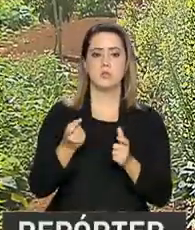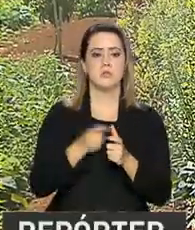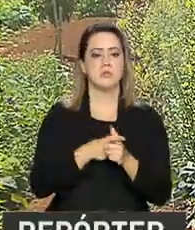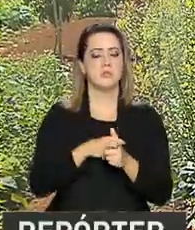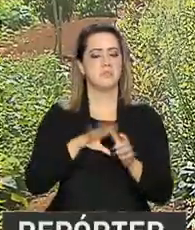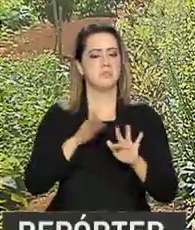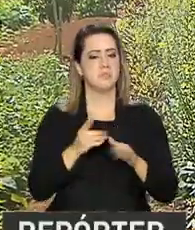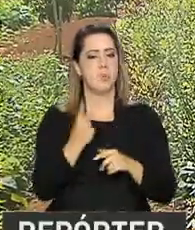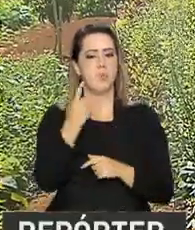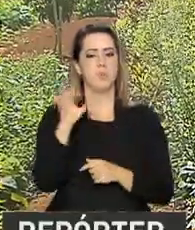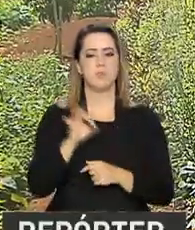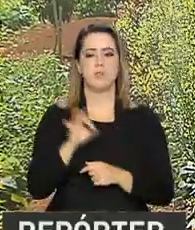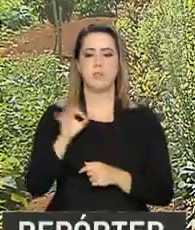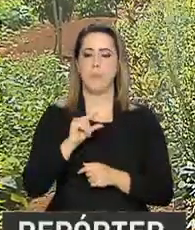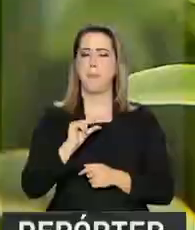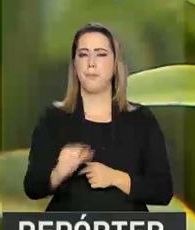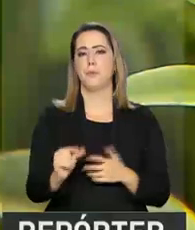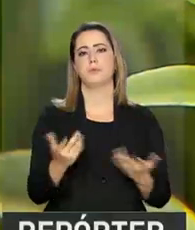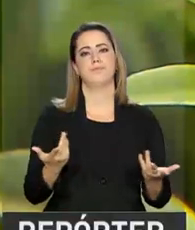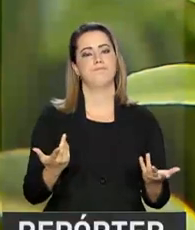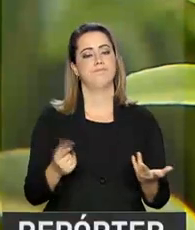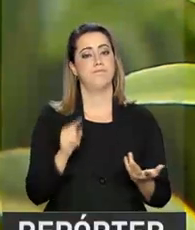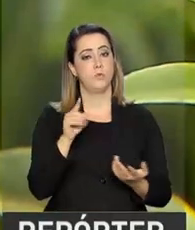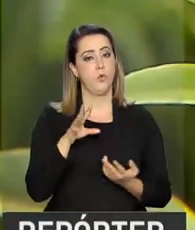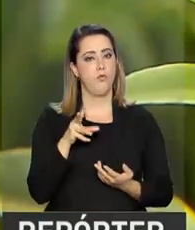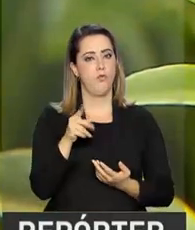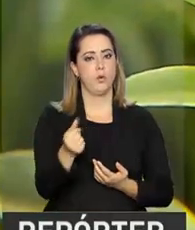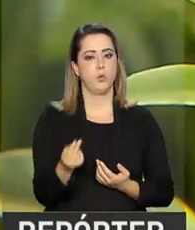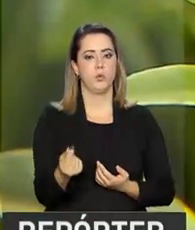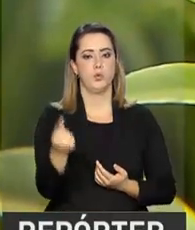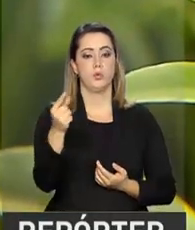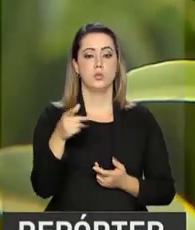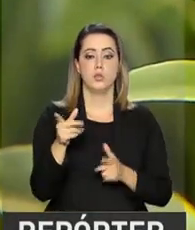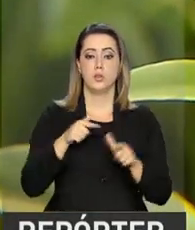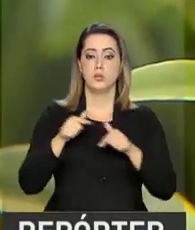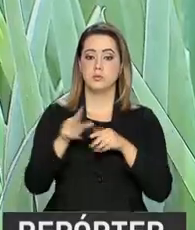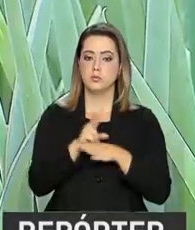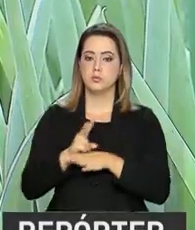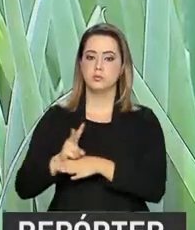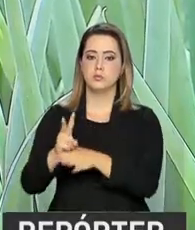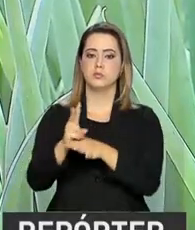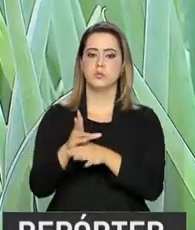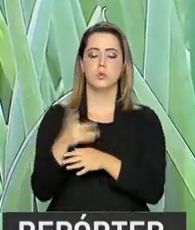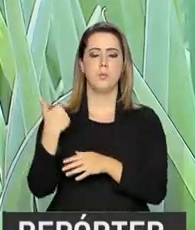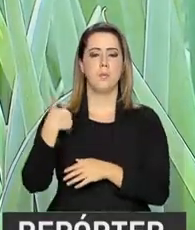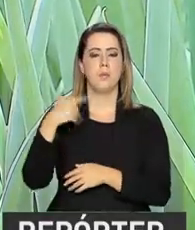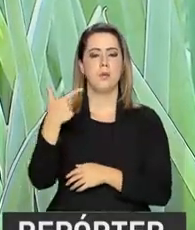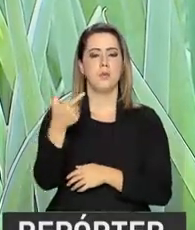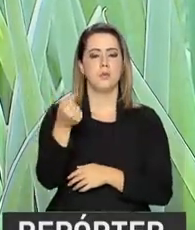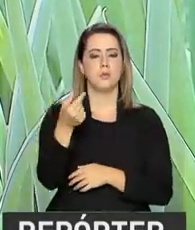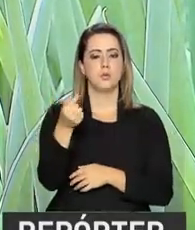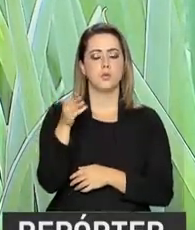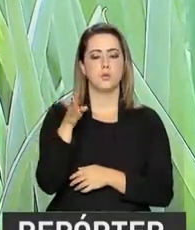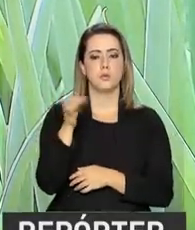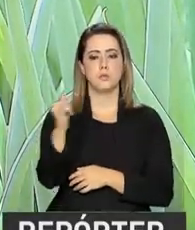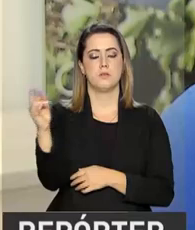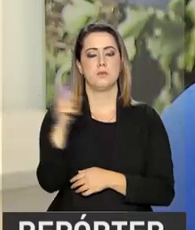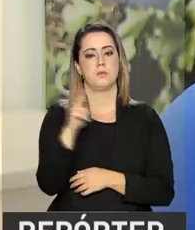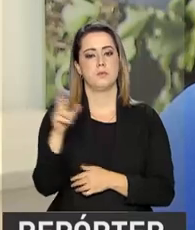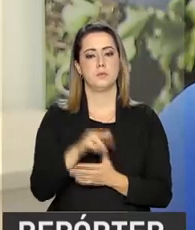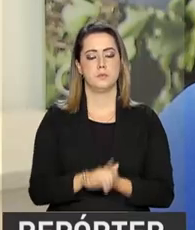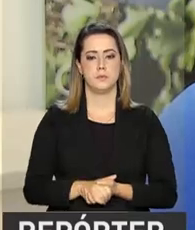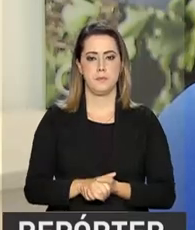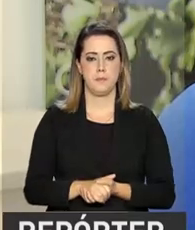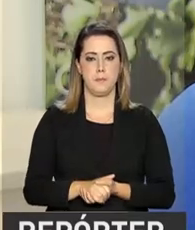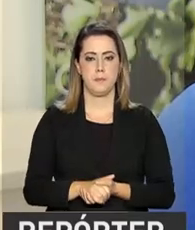inadimplência gira em torno de 1%. O valor total das operações do PRONAF atingiu 200 bilhões de reais.